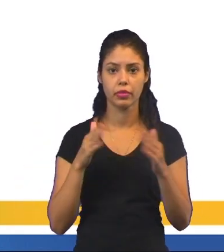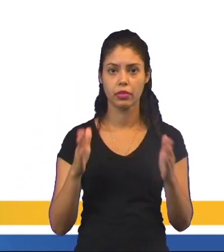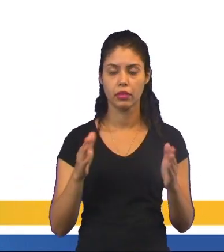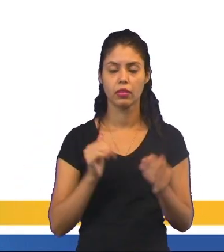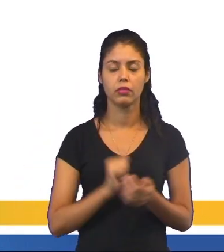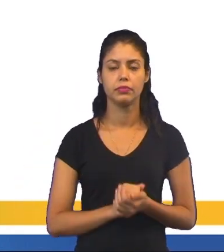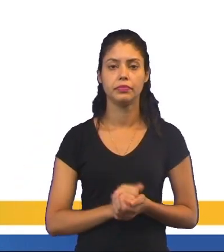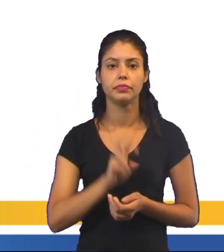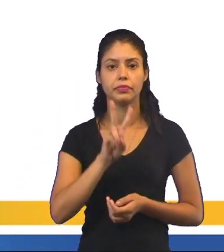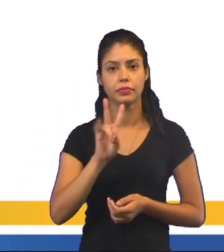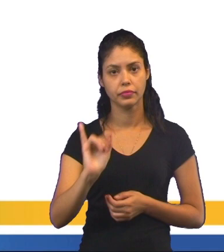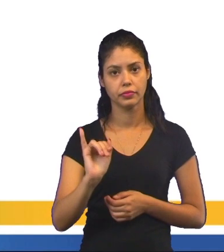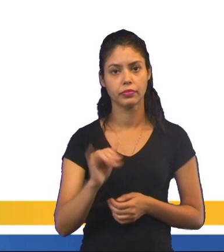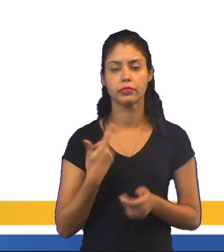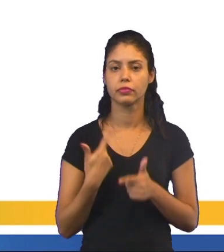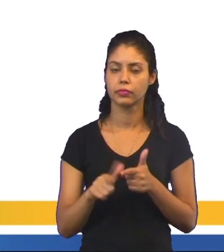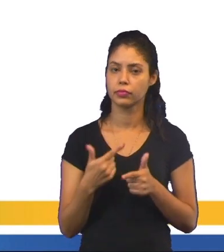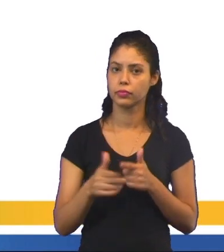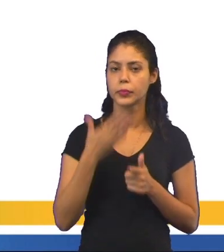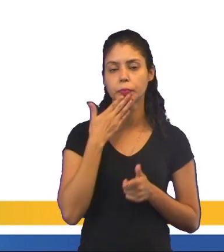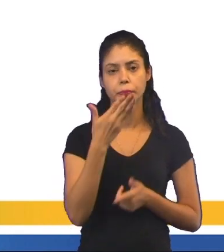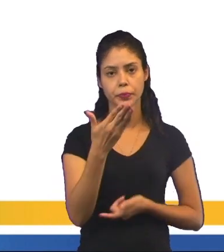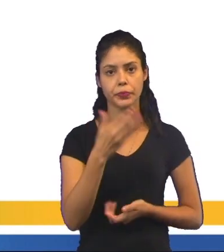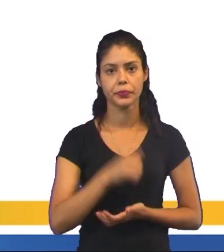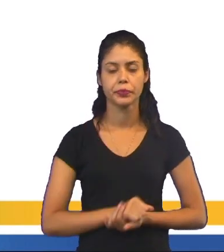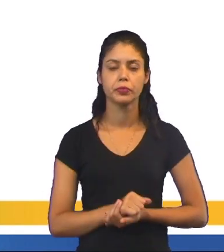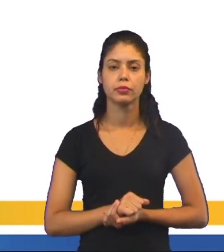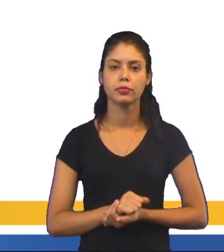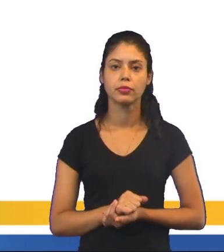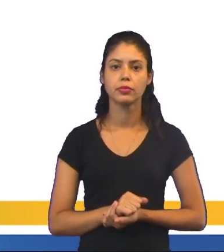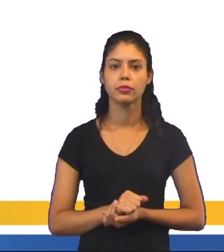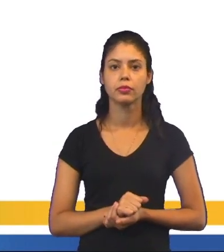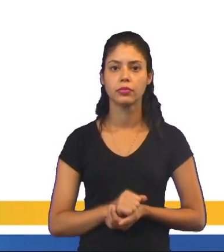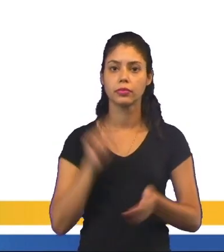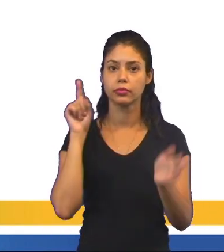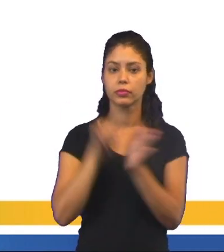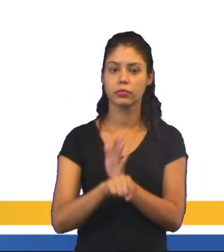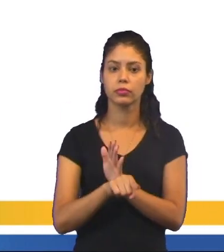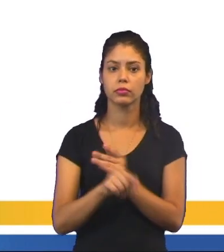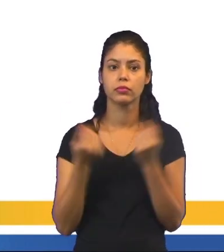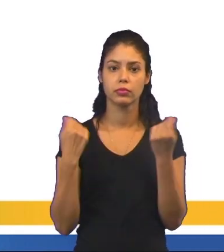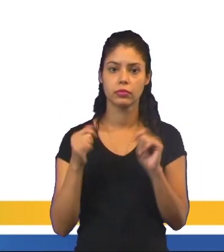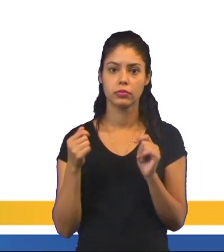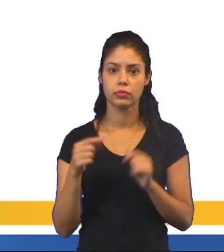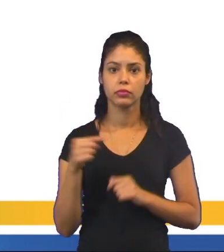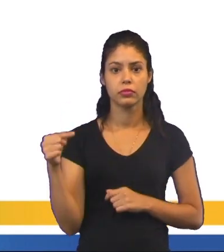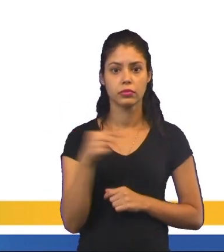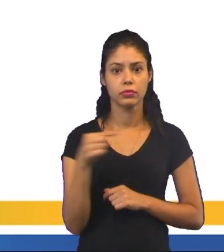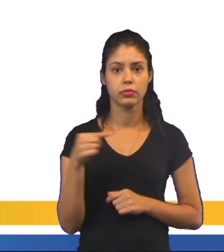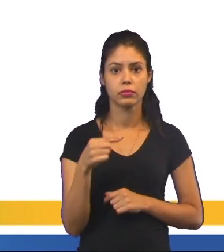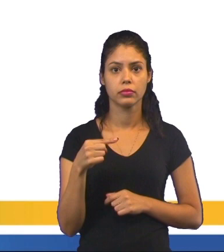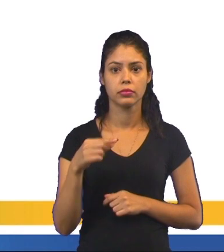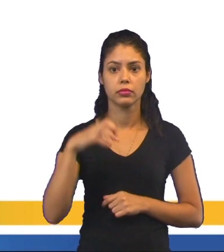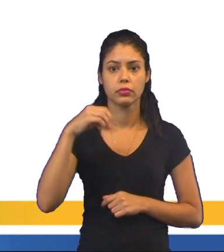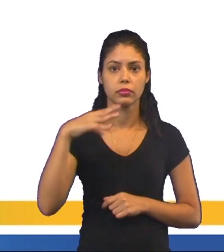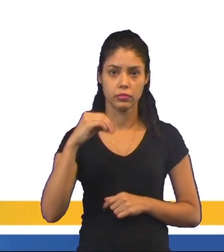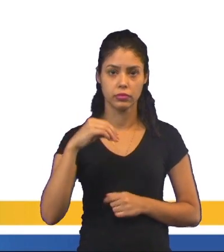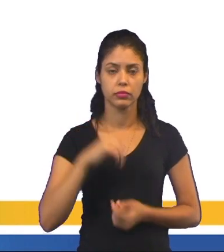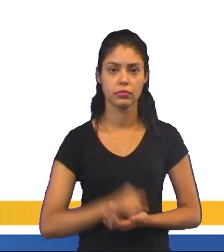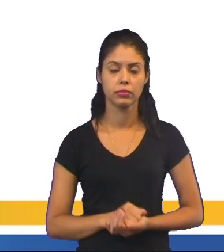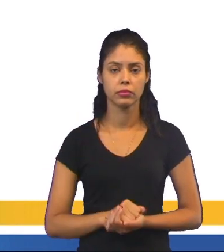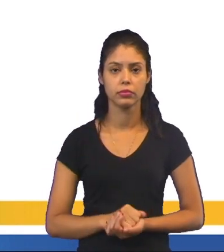abertura várias da situação que se pede tá então a questão tá dizendo que tem que ser menos menos de